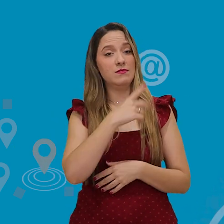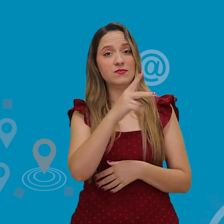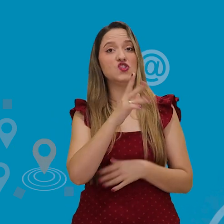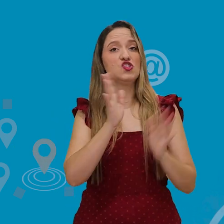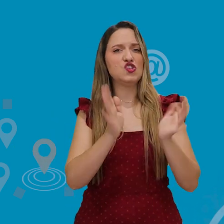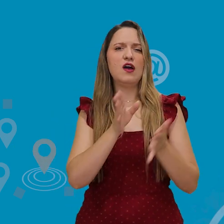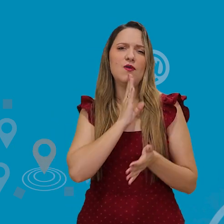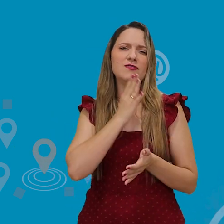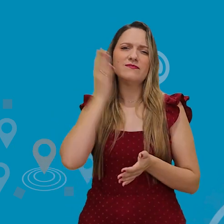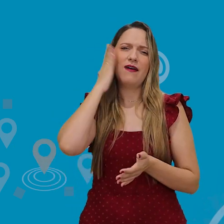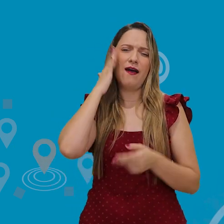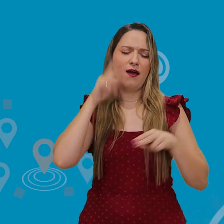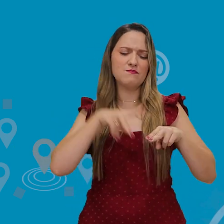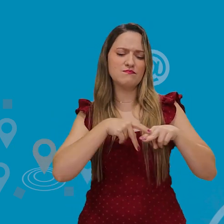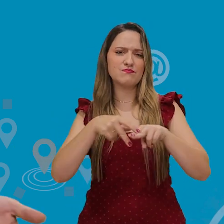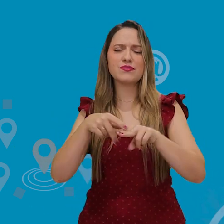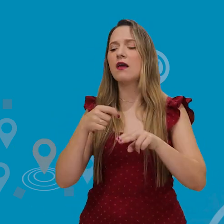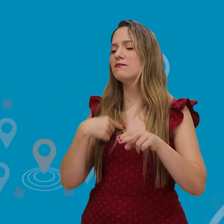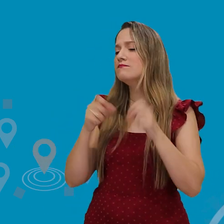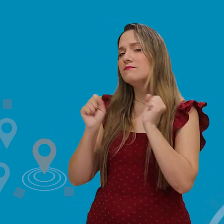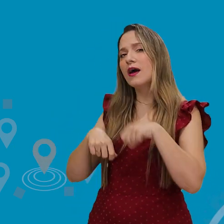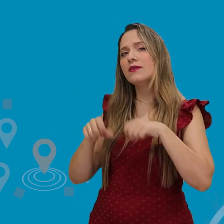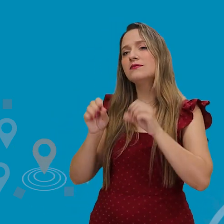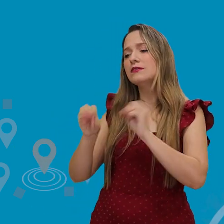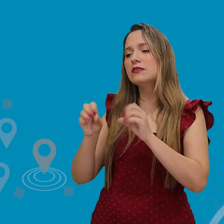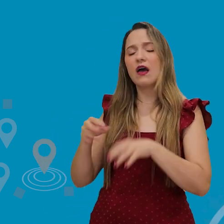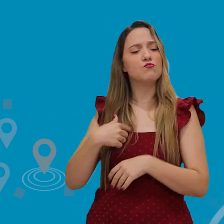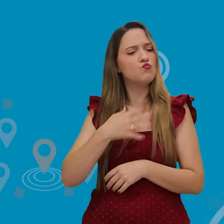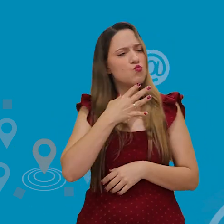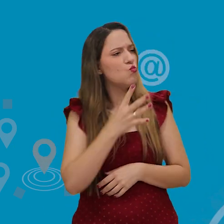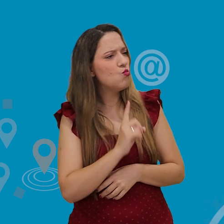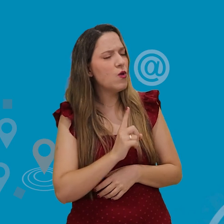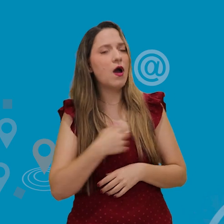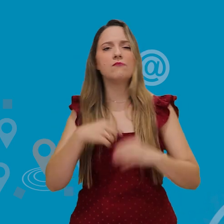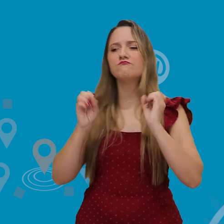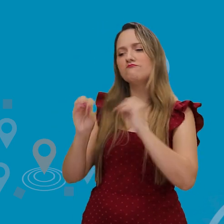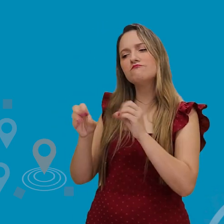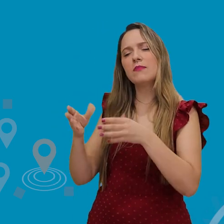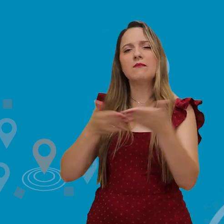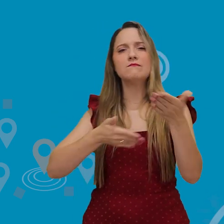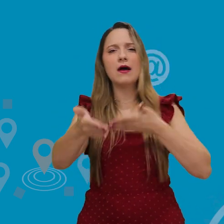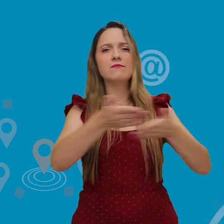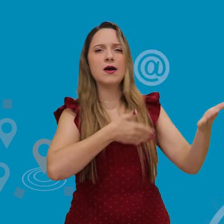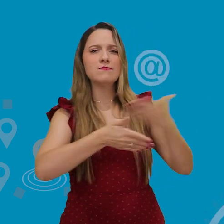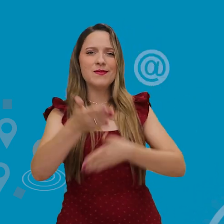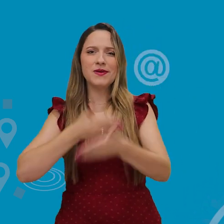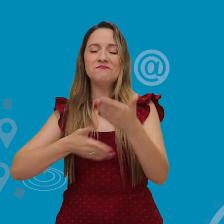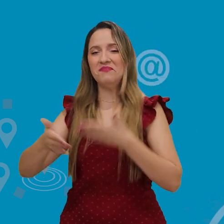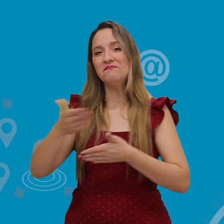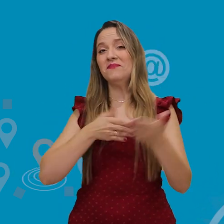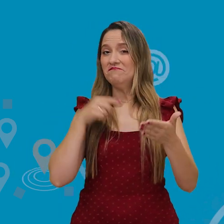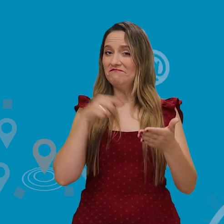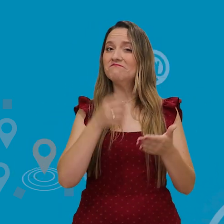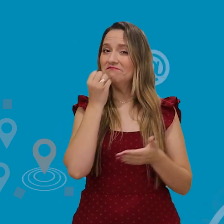utilizar desses equipamentos acabavam ensinando aqueles que nunca tiveram oportunidade, né, as primeiras manobras. Então, era